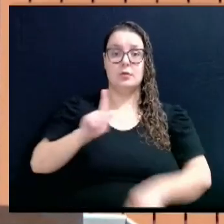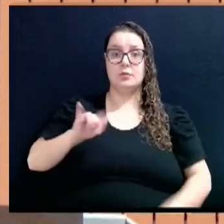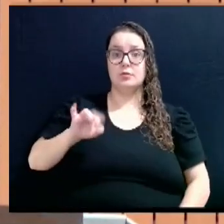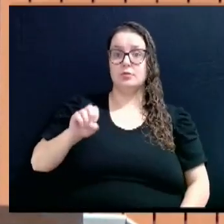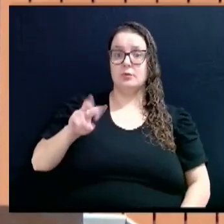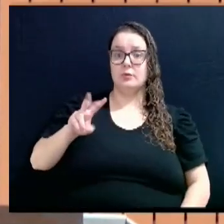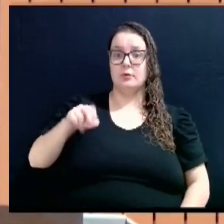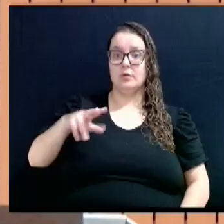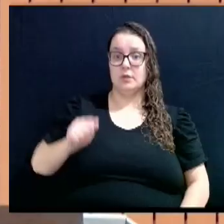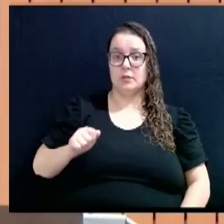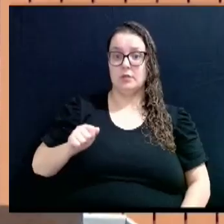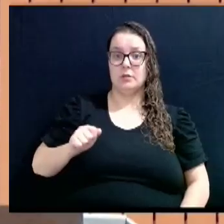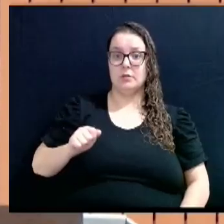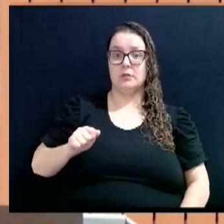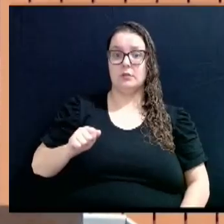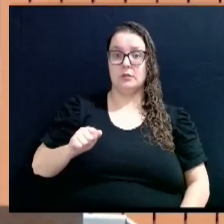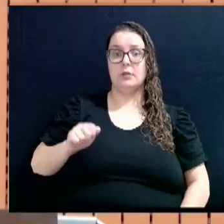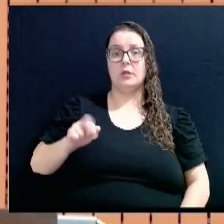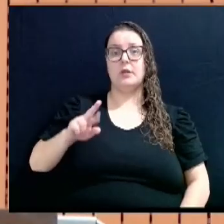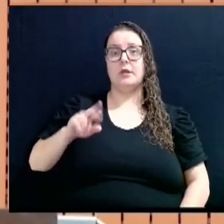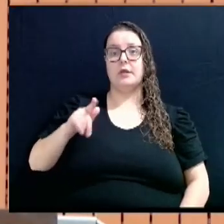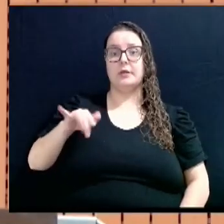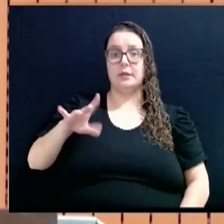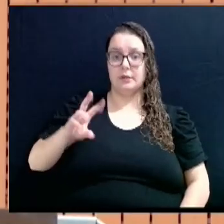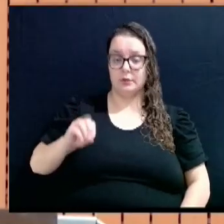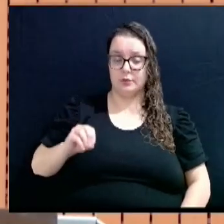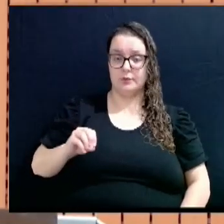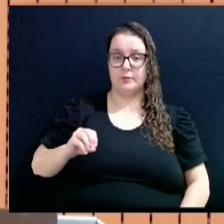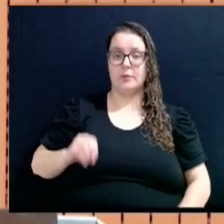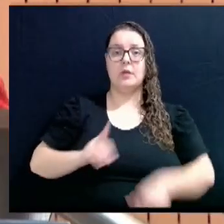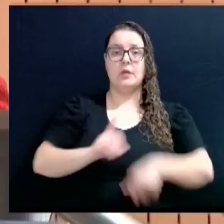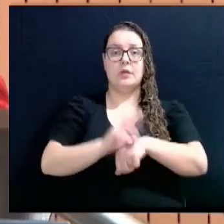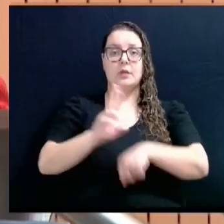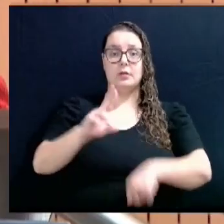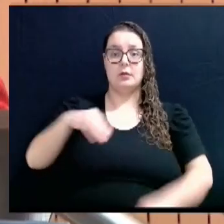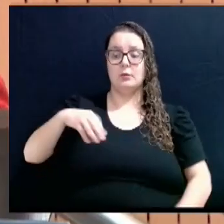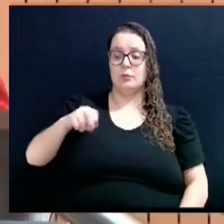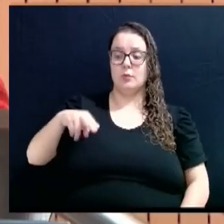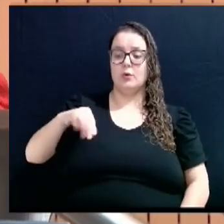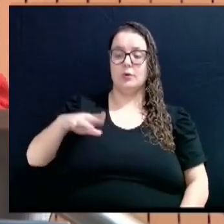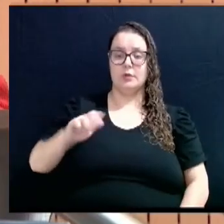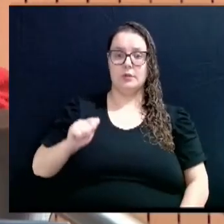Bilota Rigueto de Vasconcelos e a doutora Mônica Bruneto.